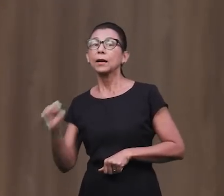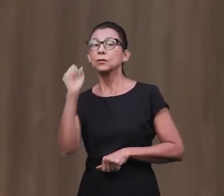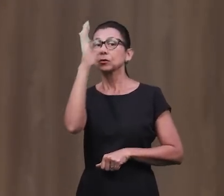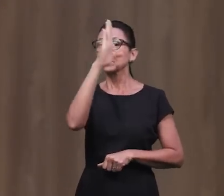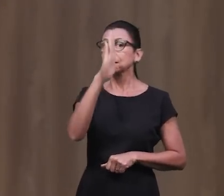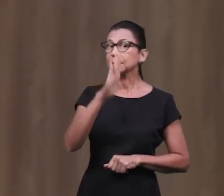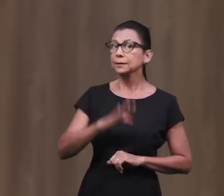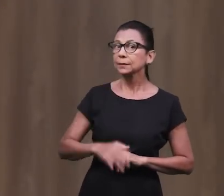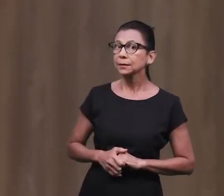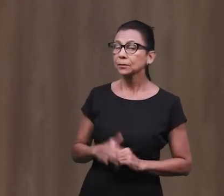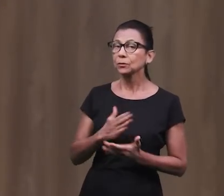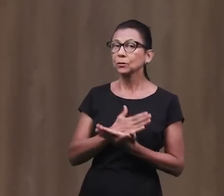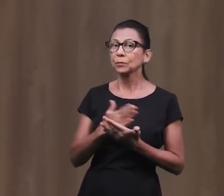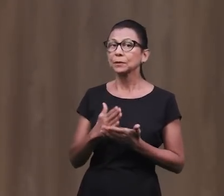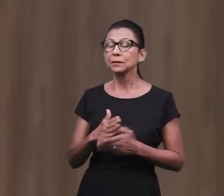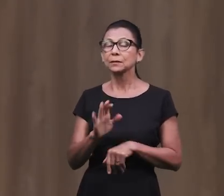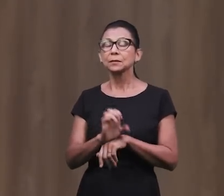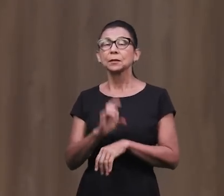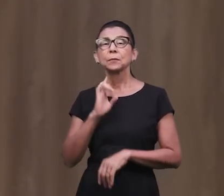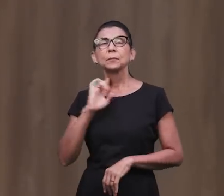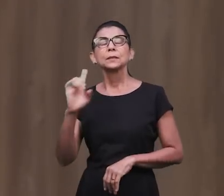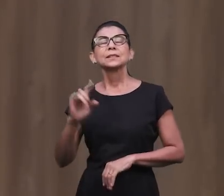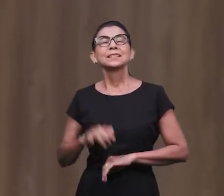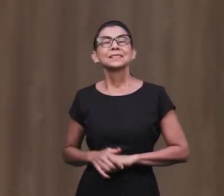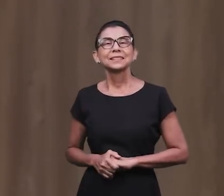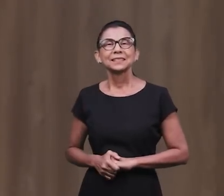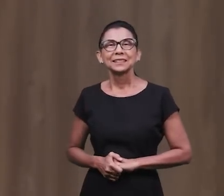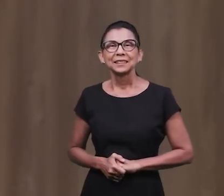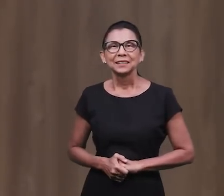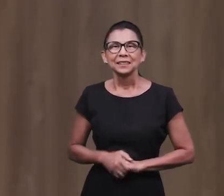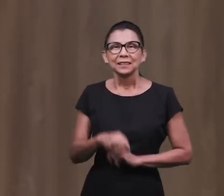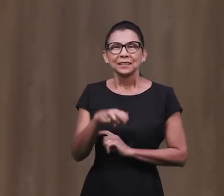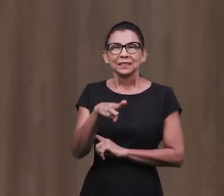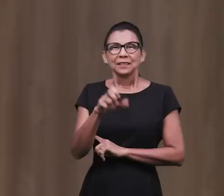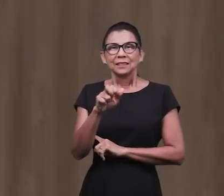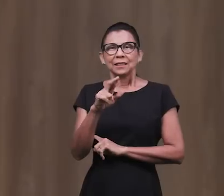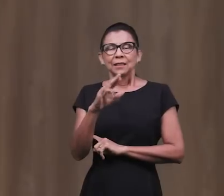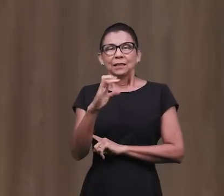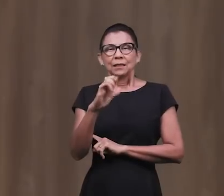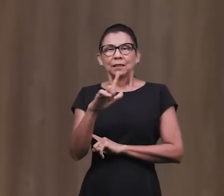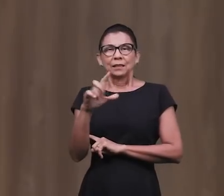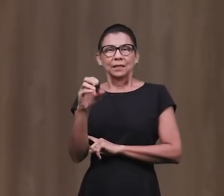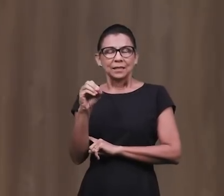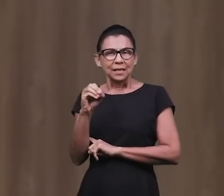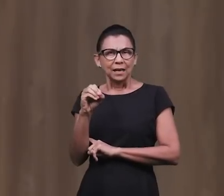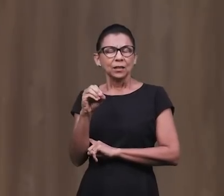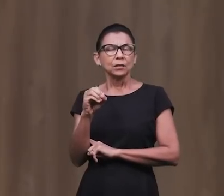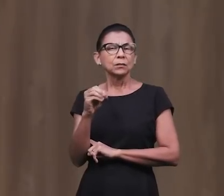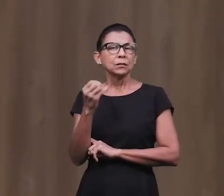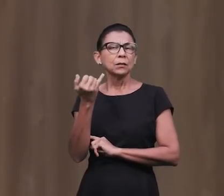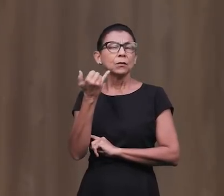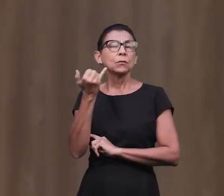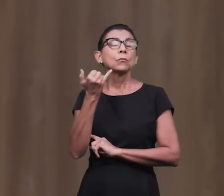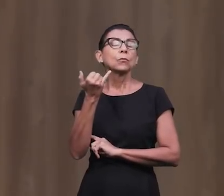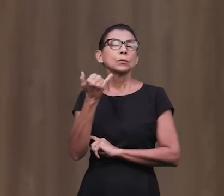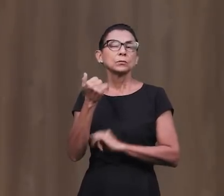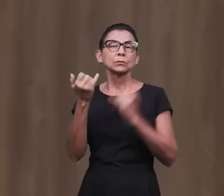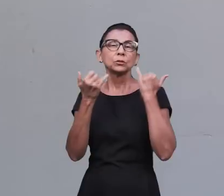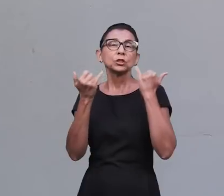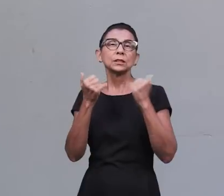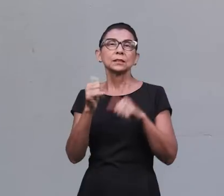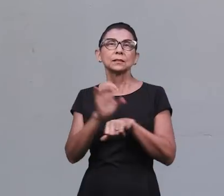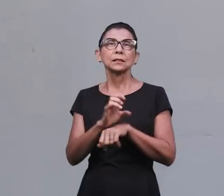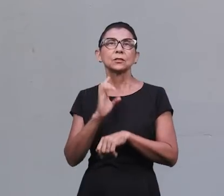Manaí News, começando pelo estado de Minas Gerais com o nosso querido irmão Marcelo Rosa. Marcelo Rosa, conta pra gente as notícias aí de Minas